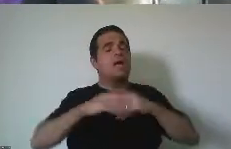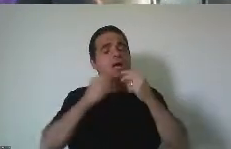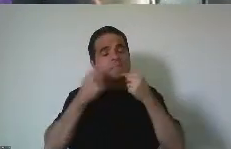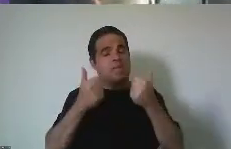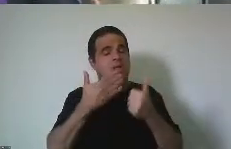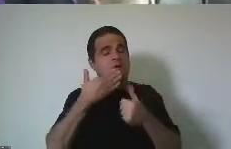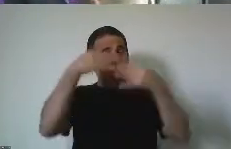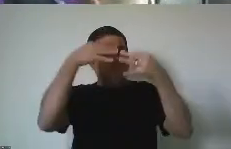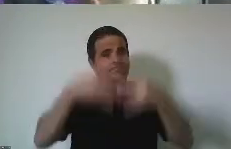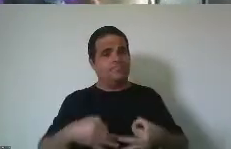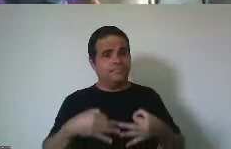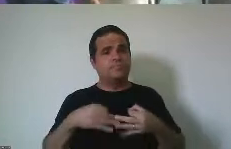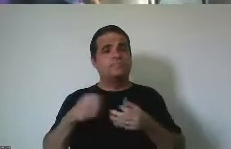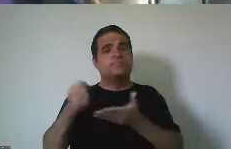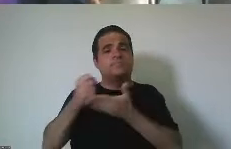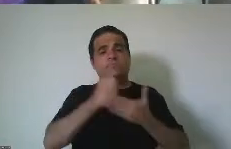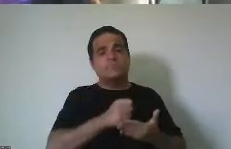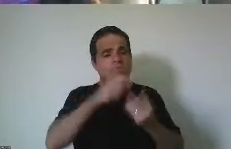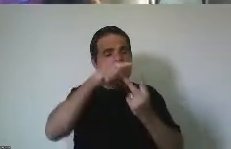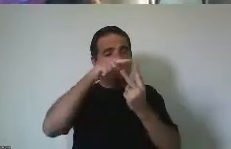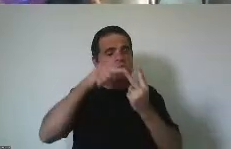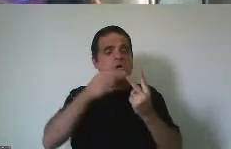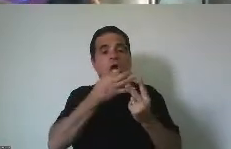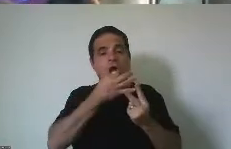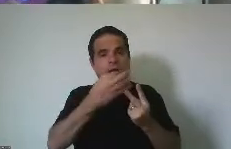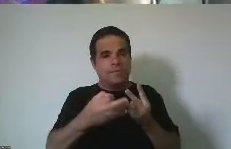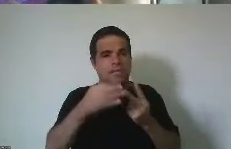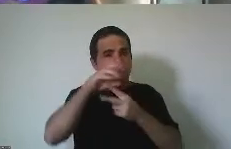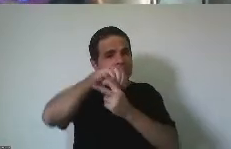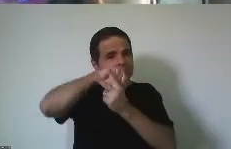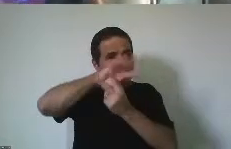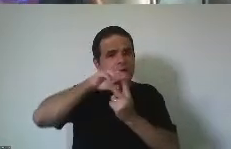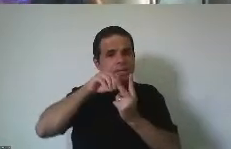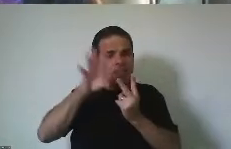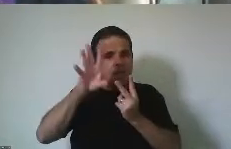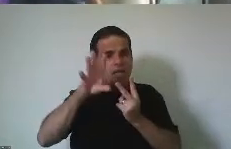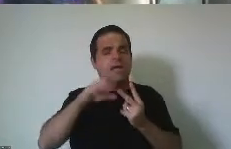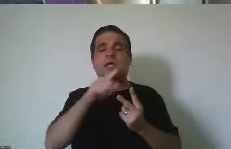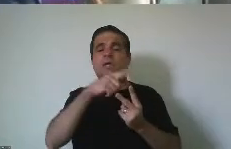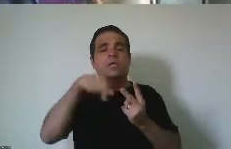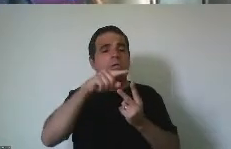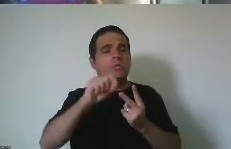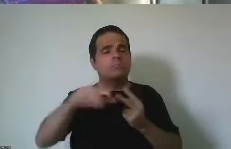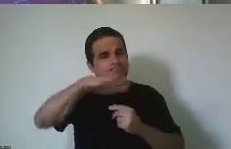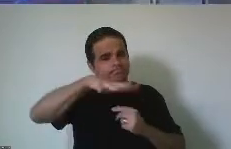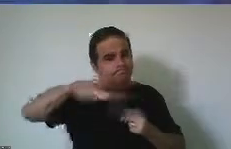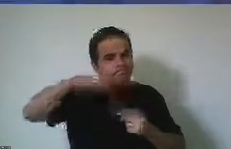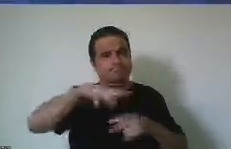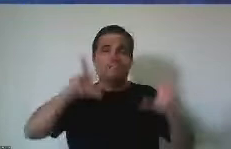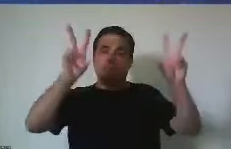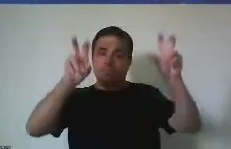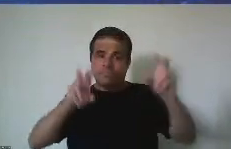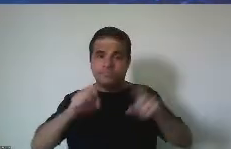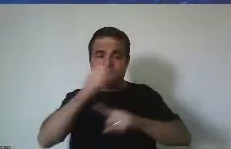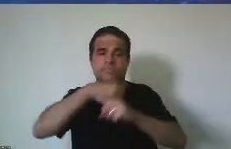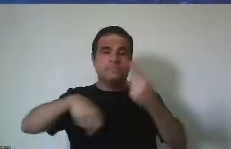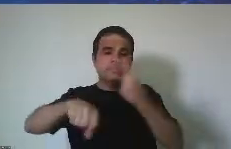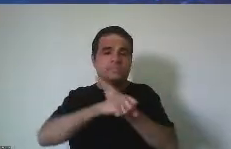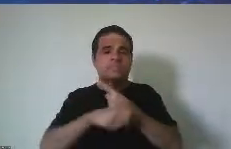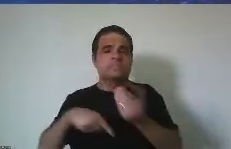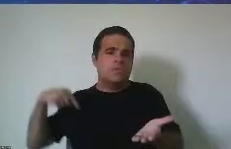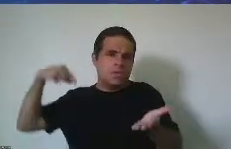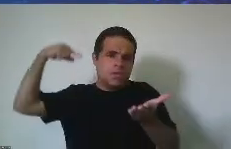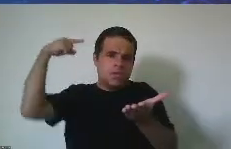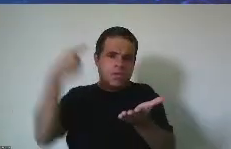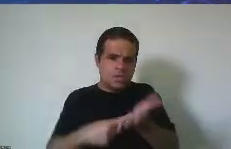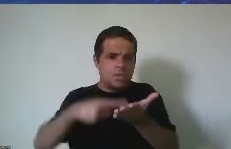trago aqui dois comentários sobre as questões ambientais e sociais quais são os nossos compromissos E